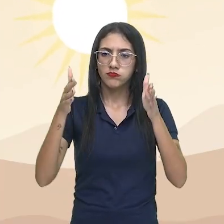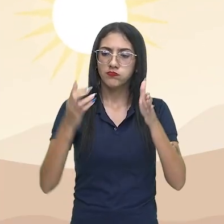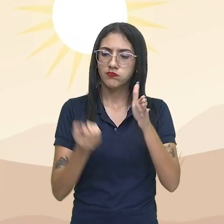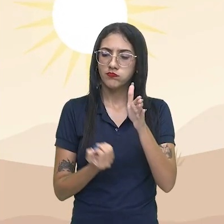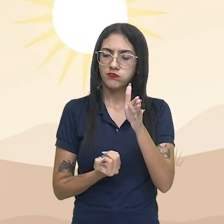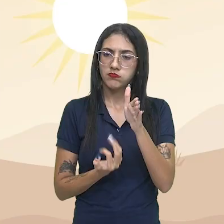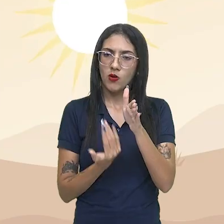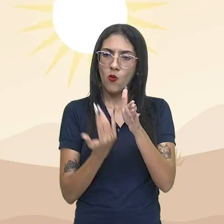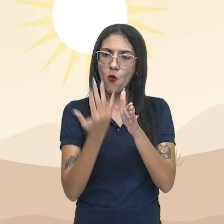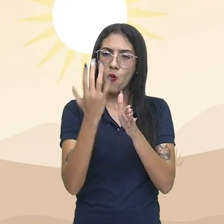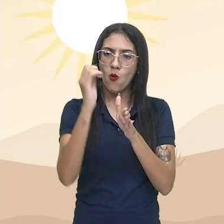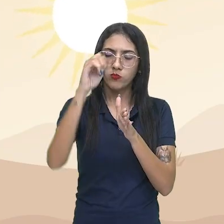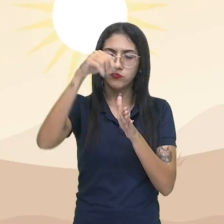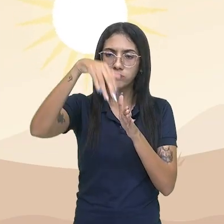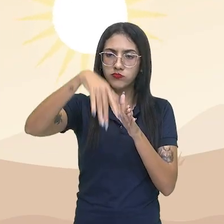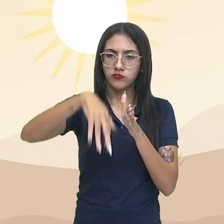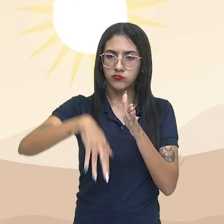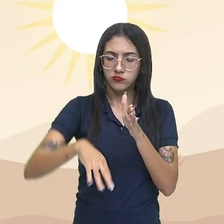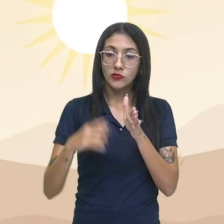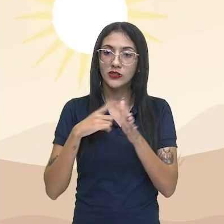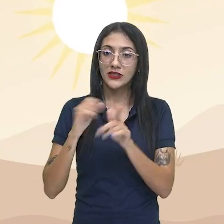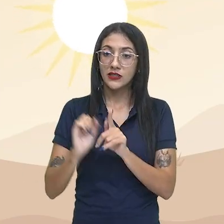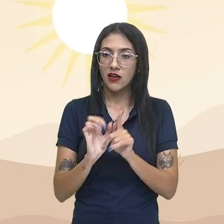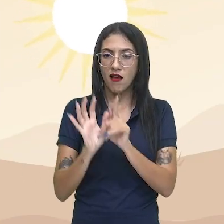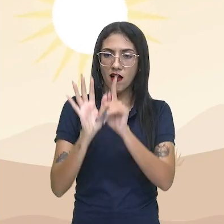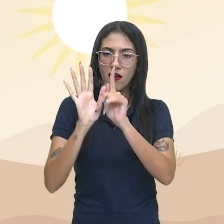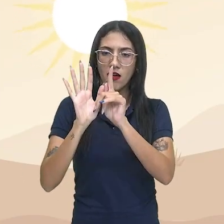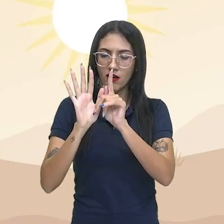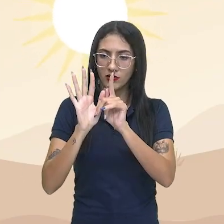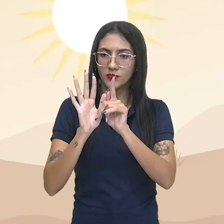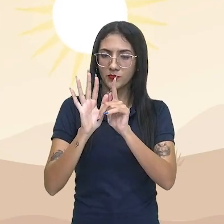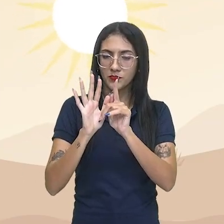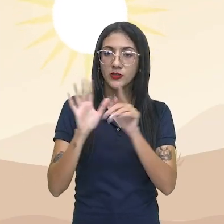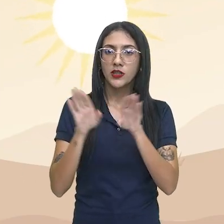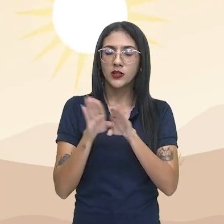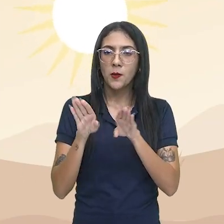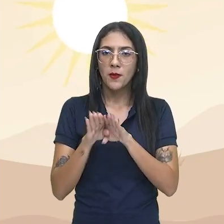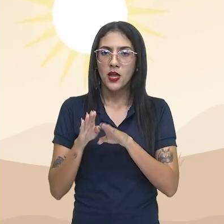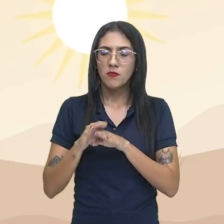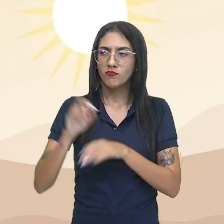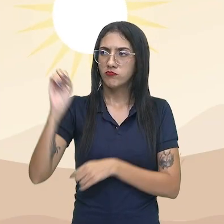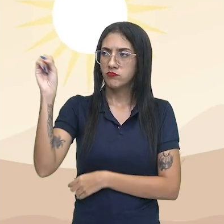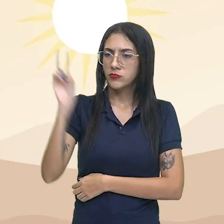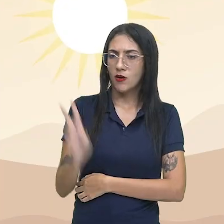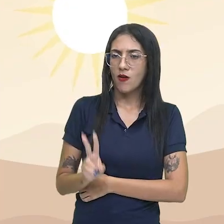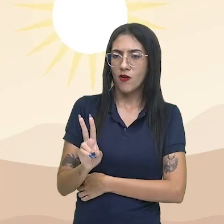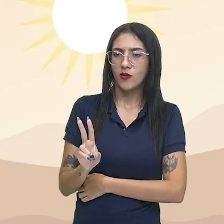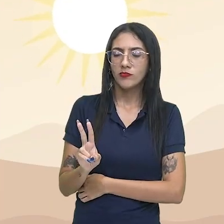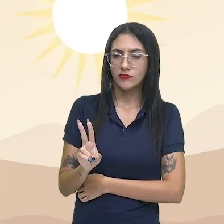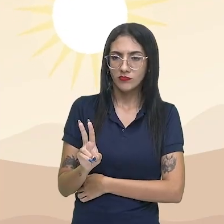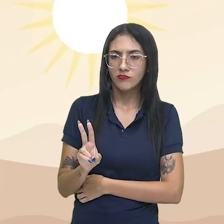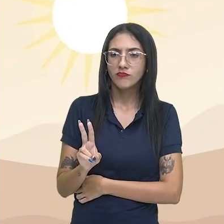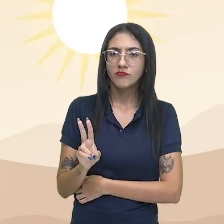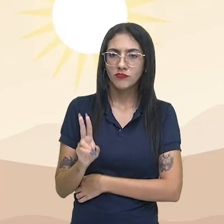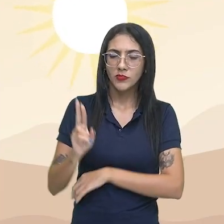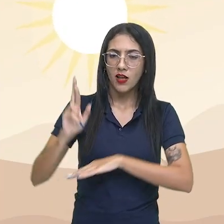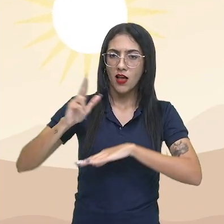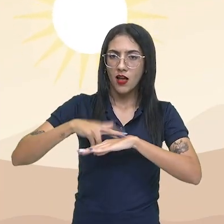a partir da atividade vulcânica, as descargas elétricas oriundas aí das nuvens. Esse é o